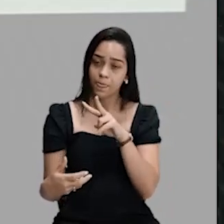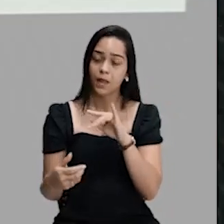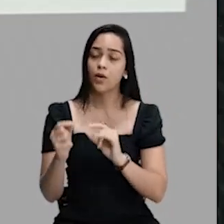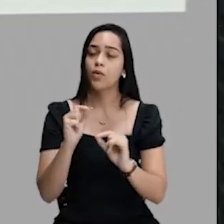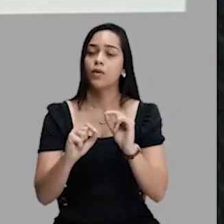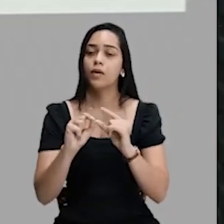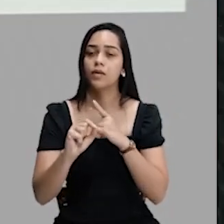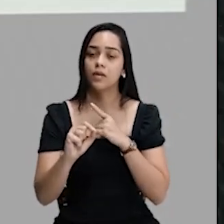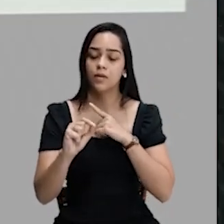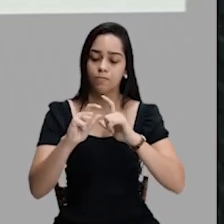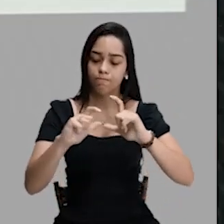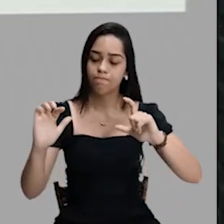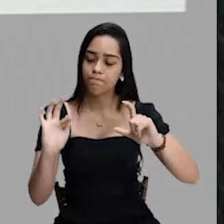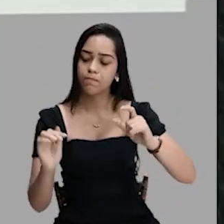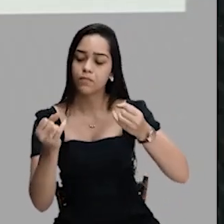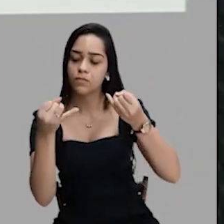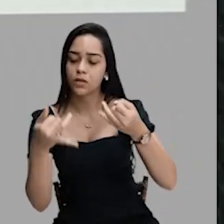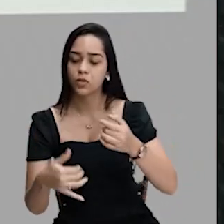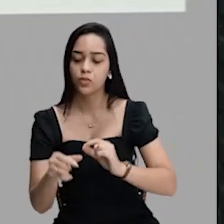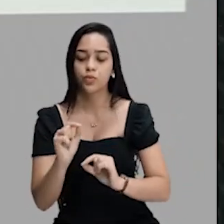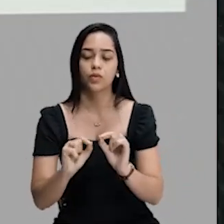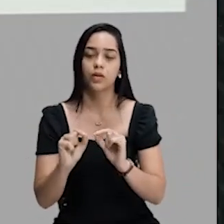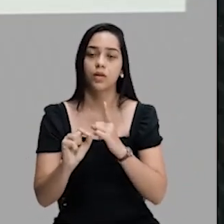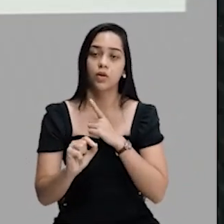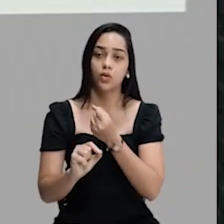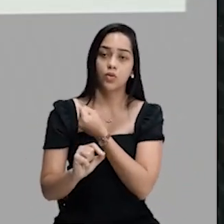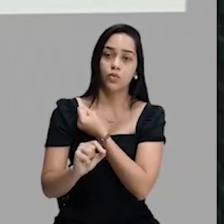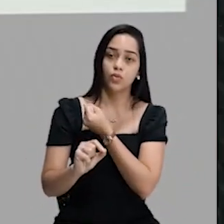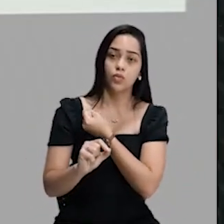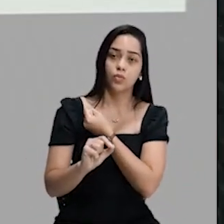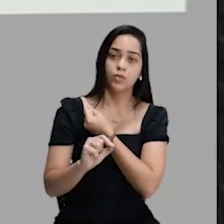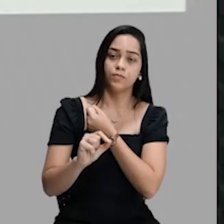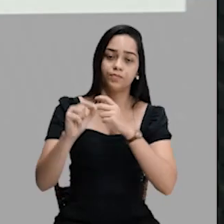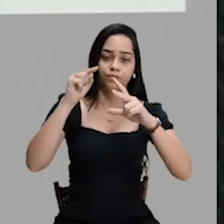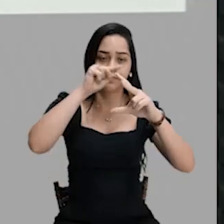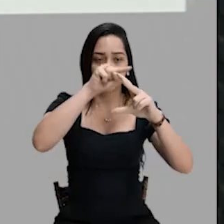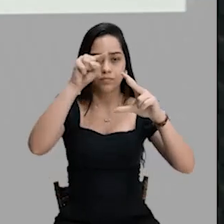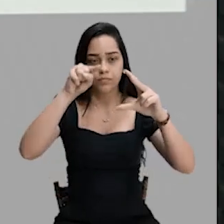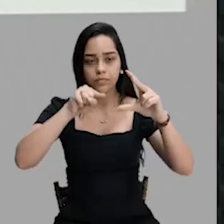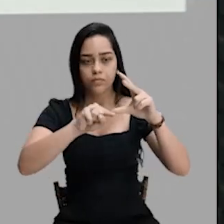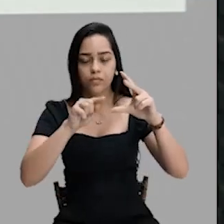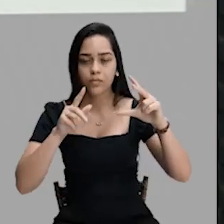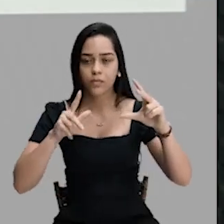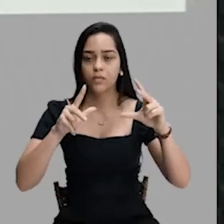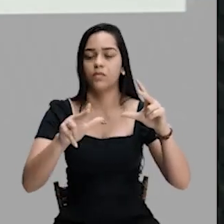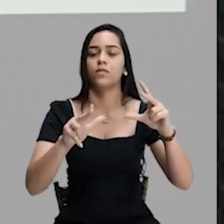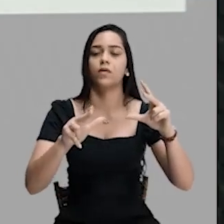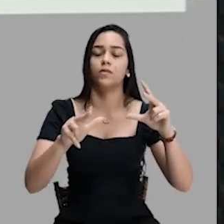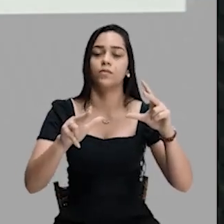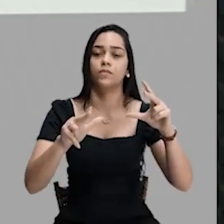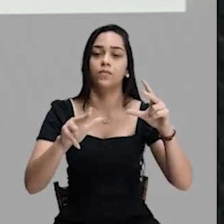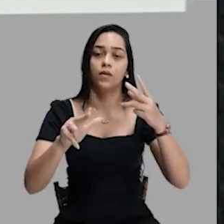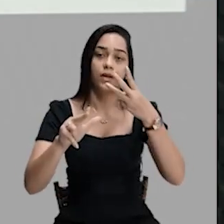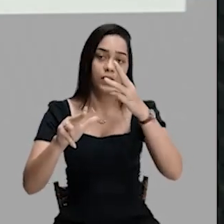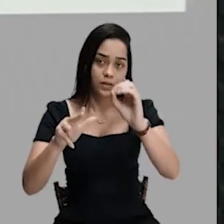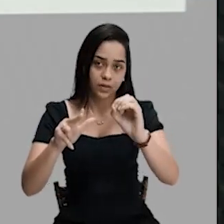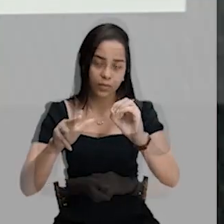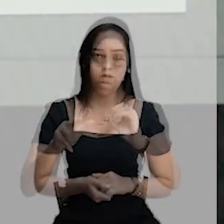ó, na fórmula, ele está dizendo aqui que o número de arestas é igual a